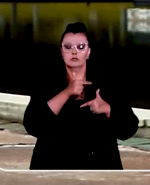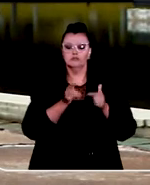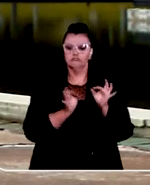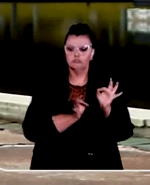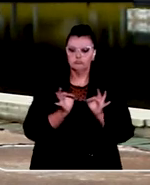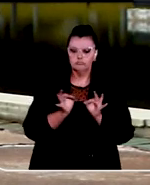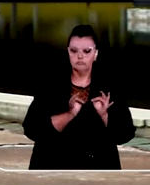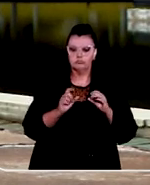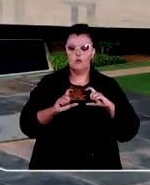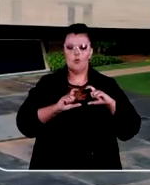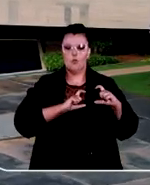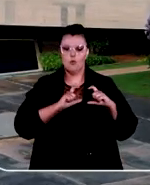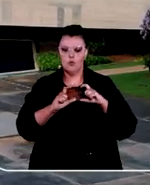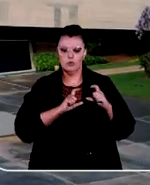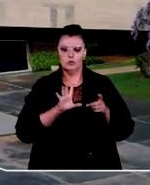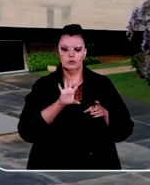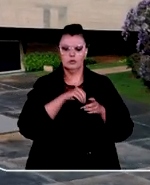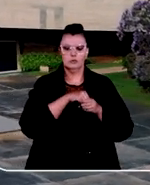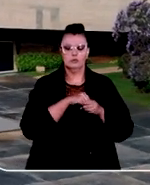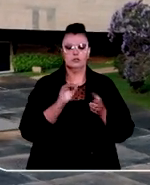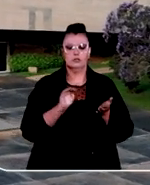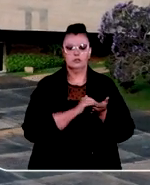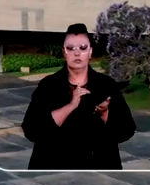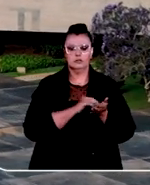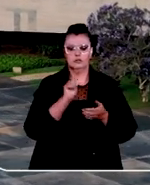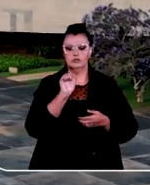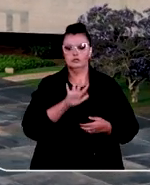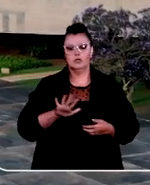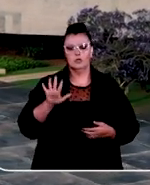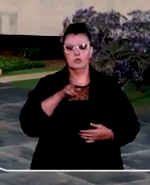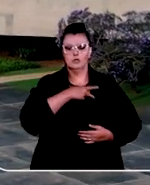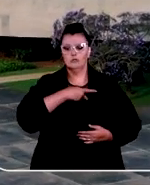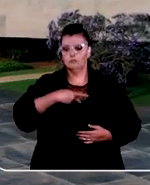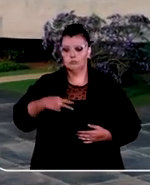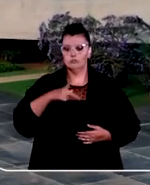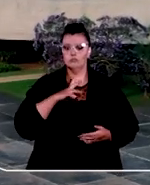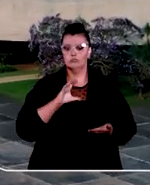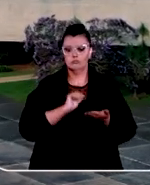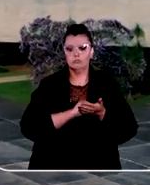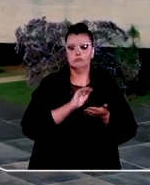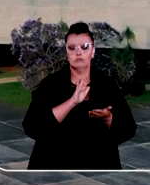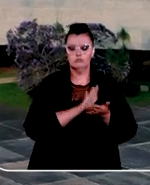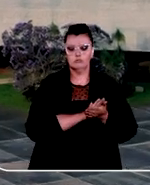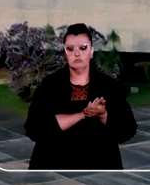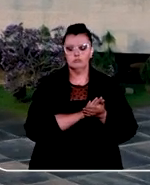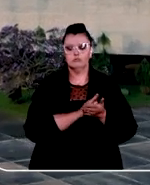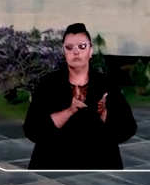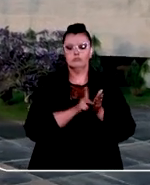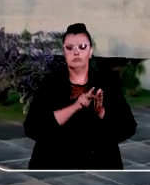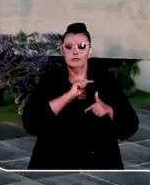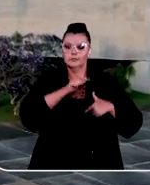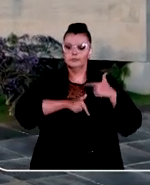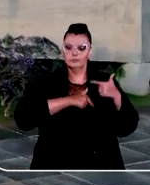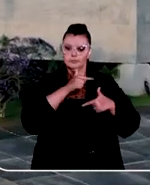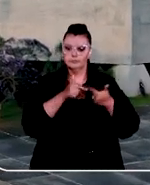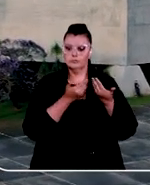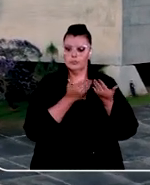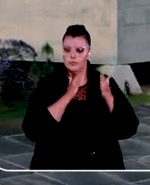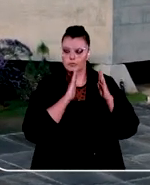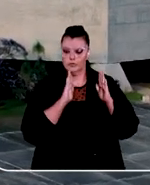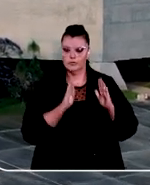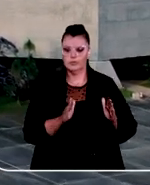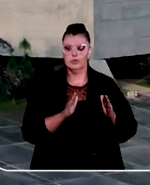o acesso à justiça representantes de diversas unidades do STJ integram um grupo de trabalho que